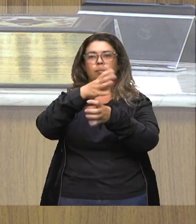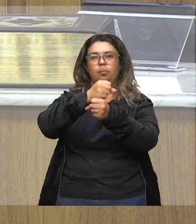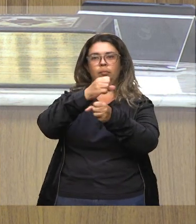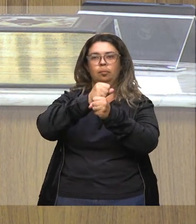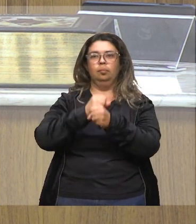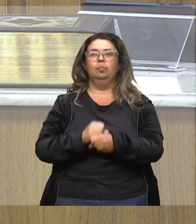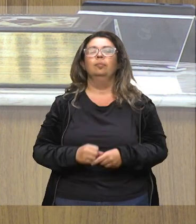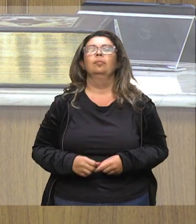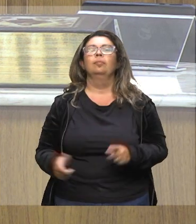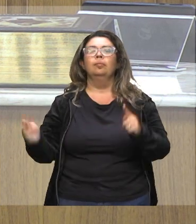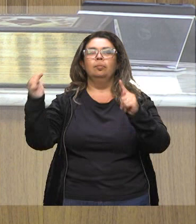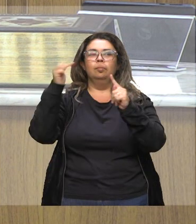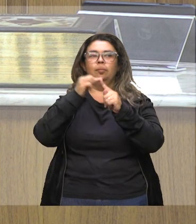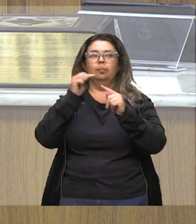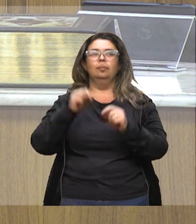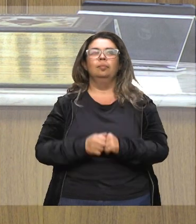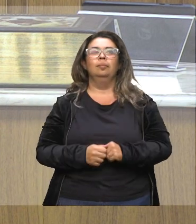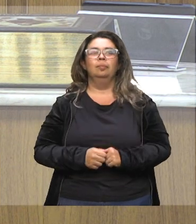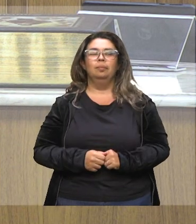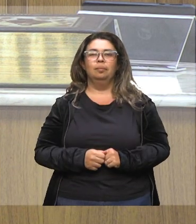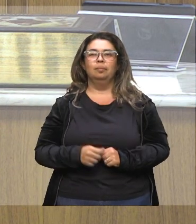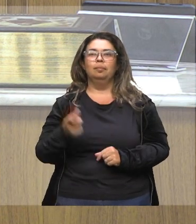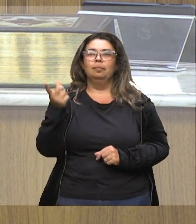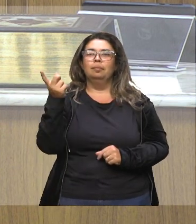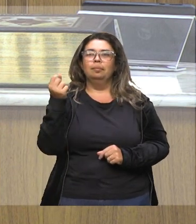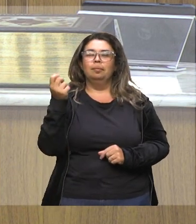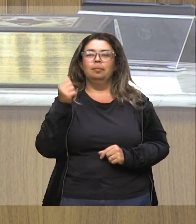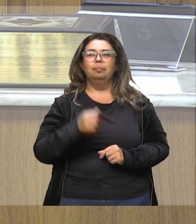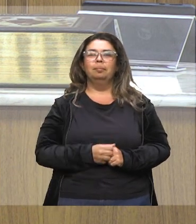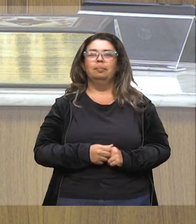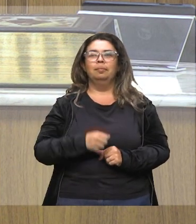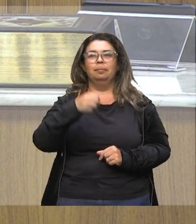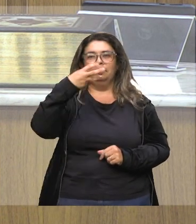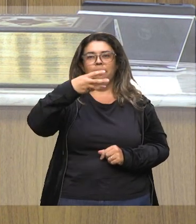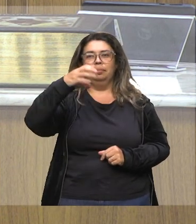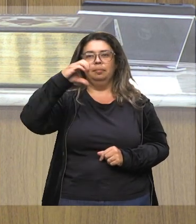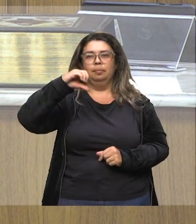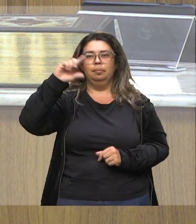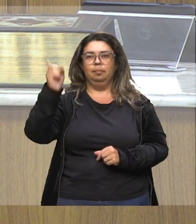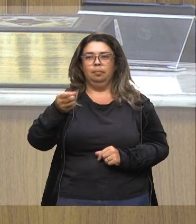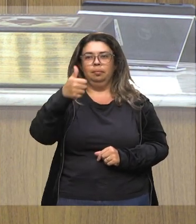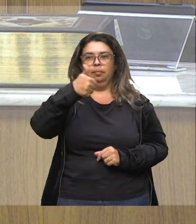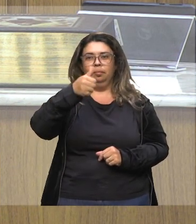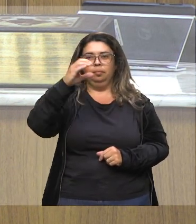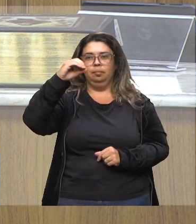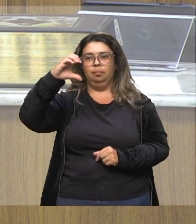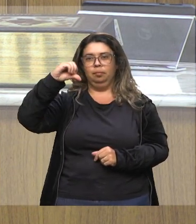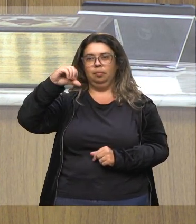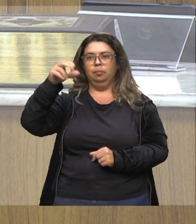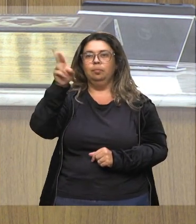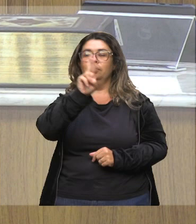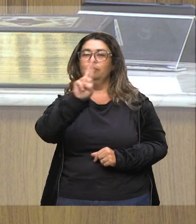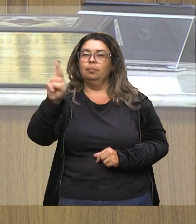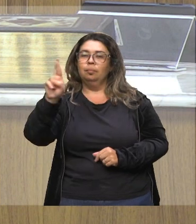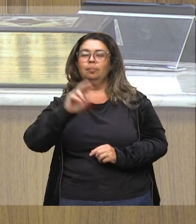adicional suplementar para os PINs especifica no valor de R$